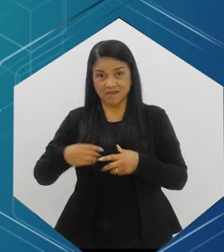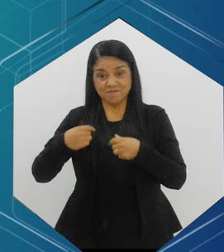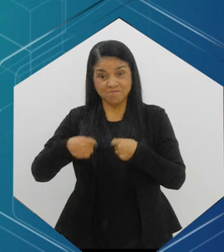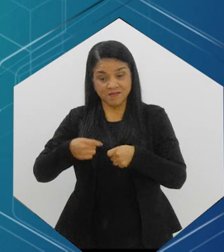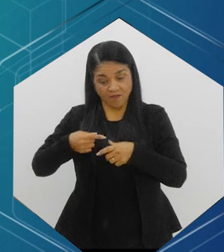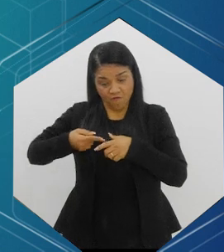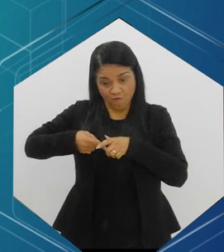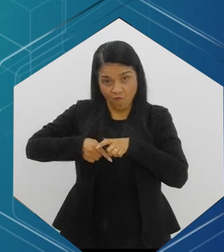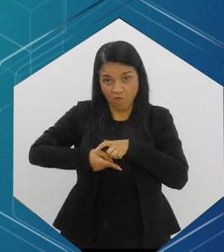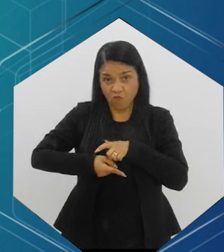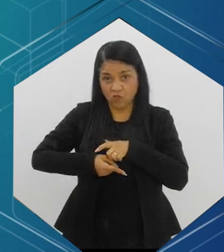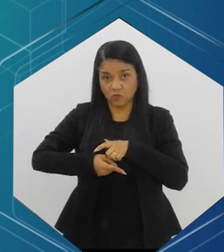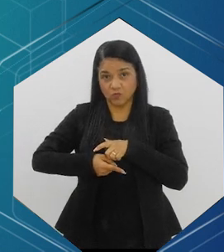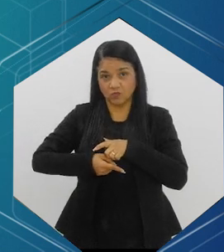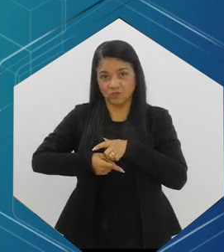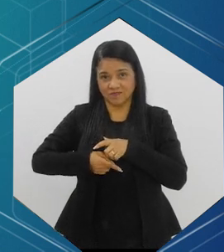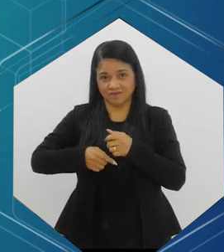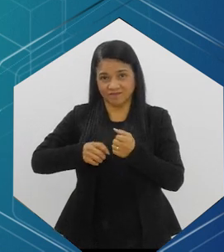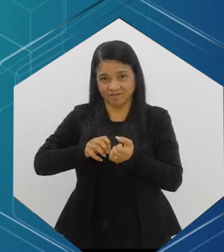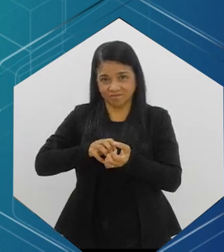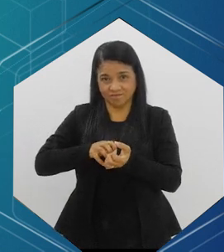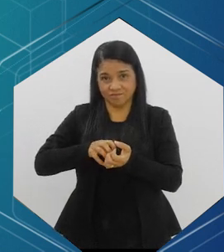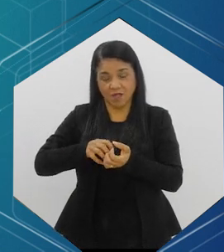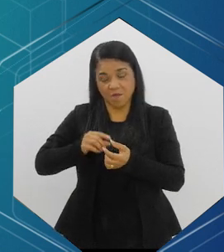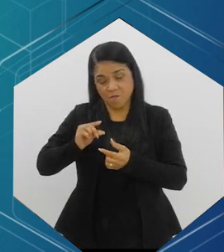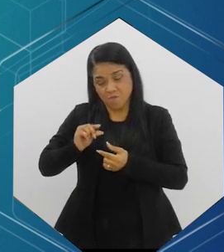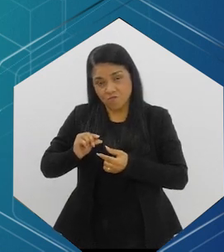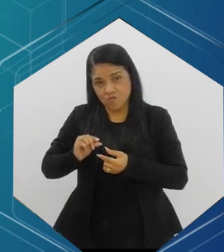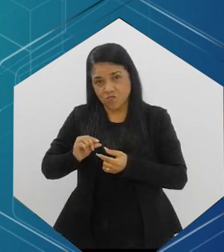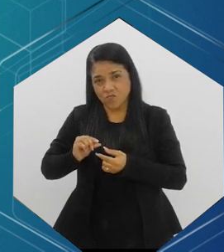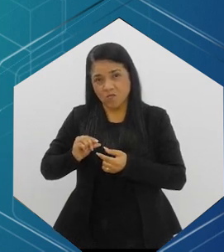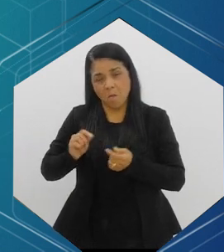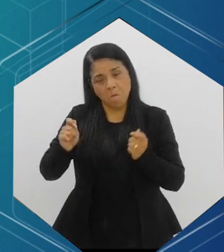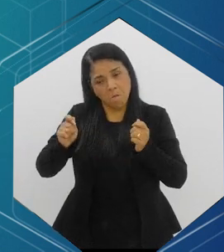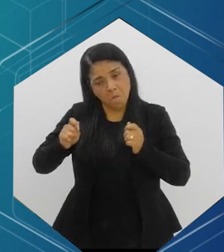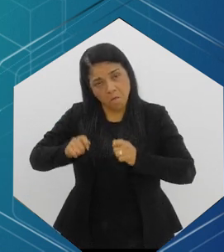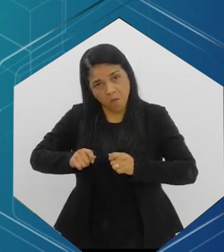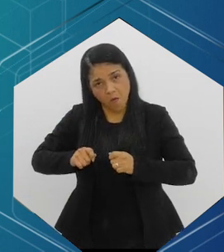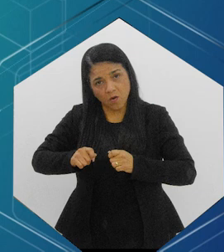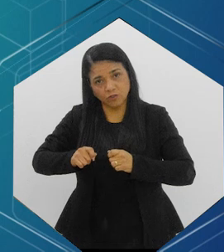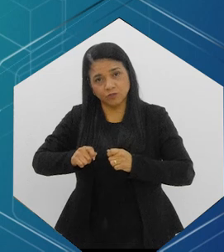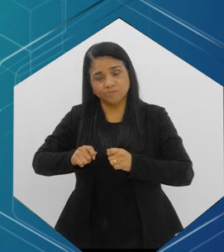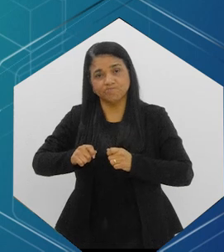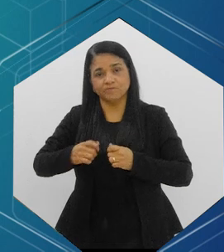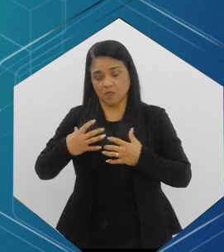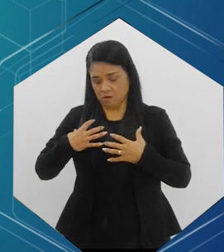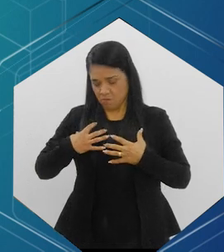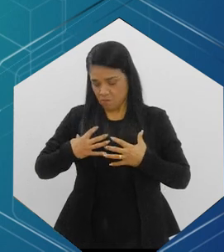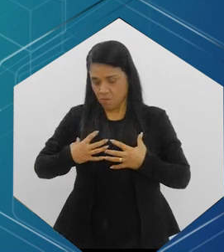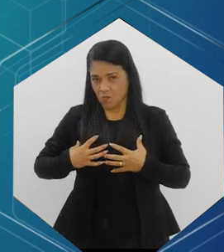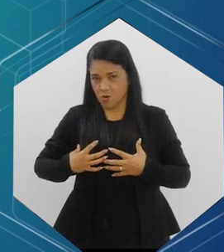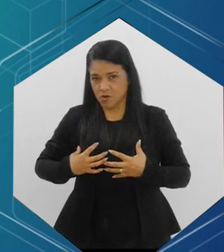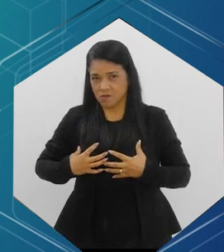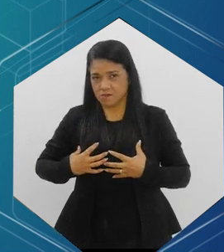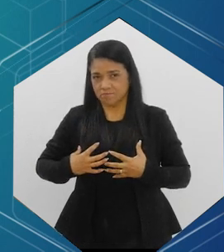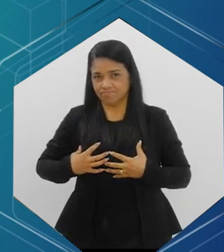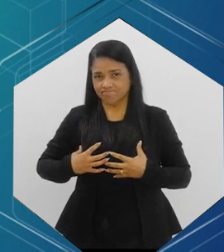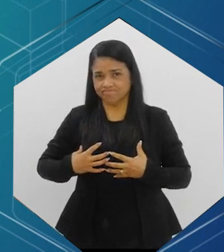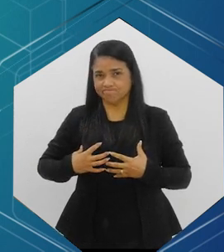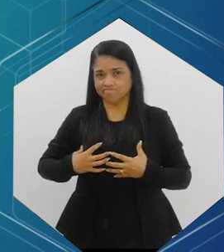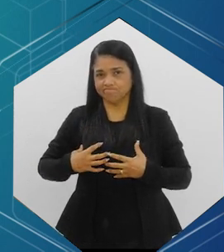tronco profundo. Só que ele é menor, então não oclui tanto, pode causar embolia pulmonar